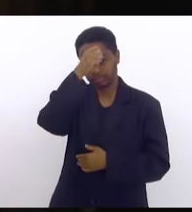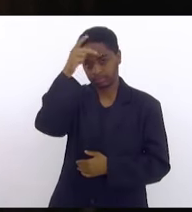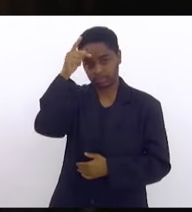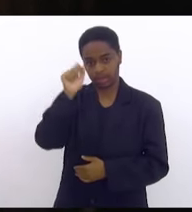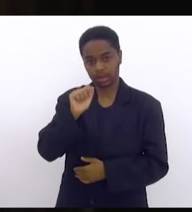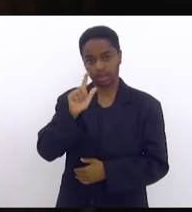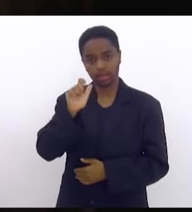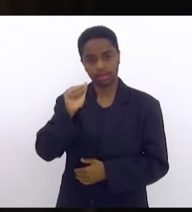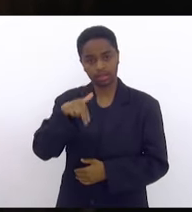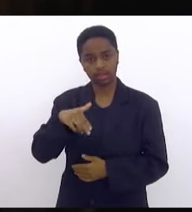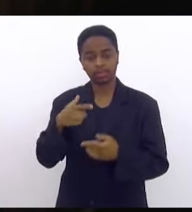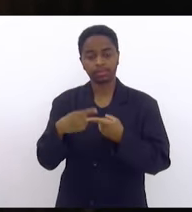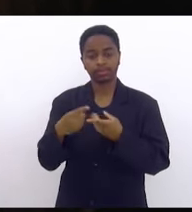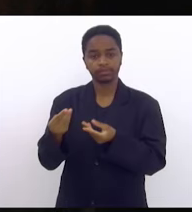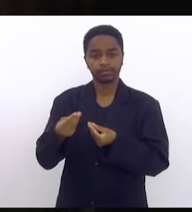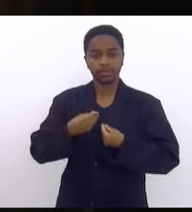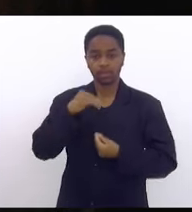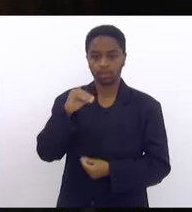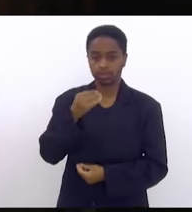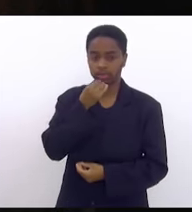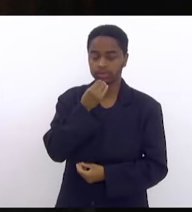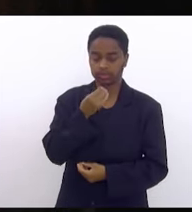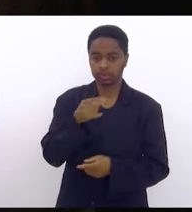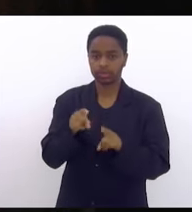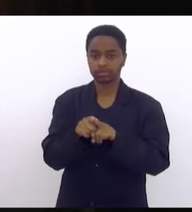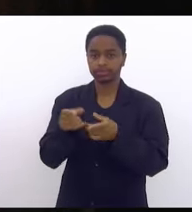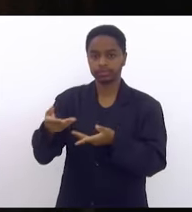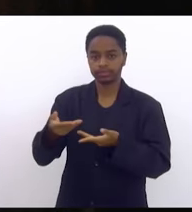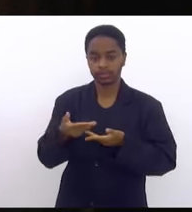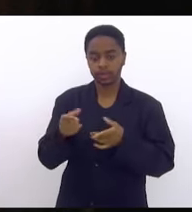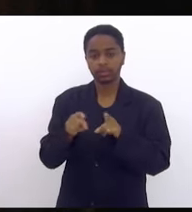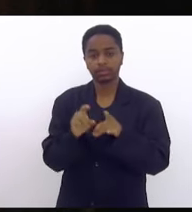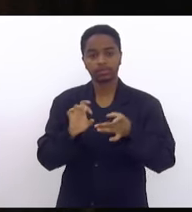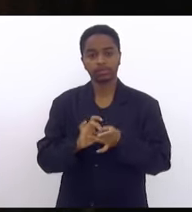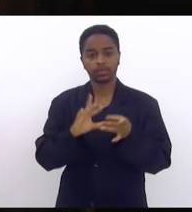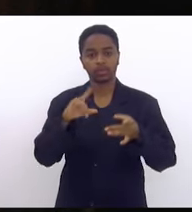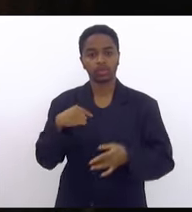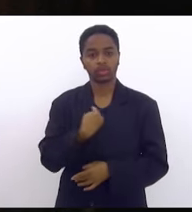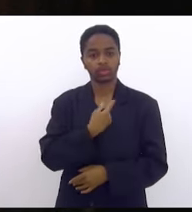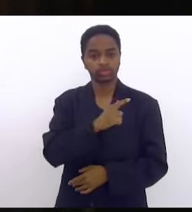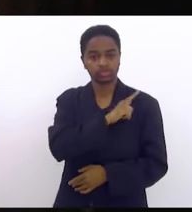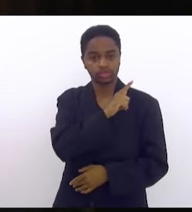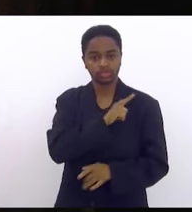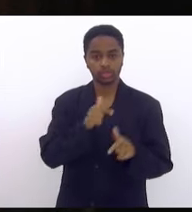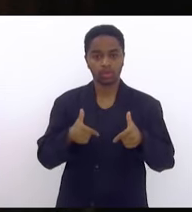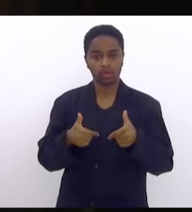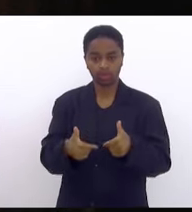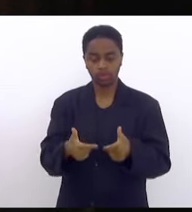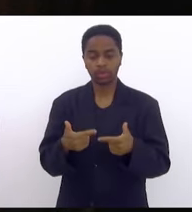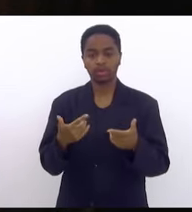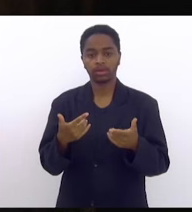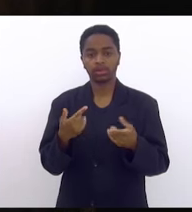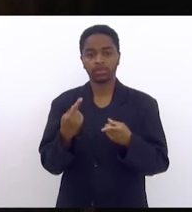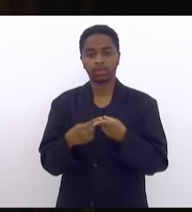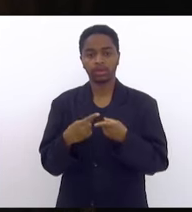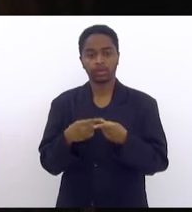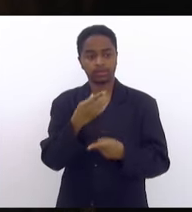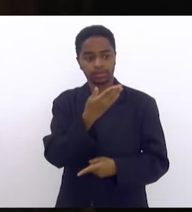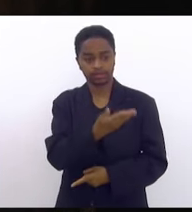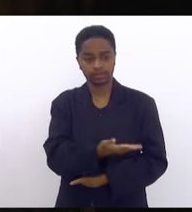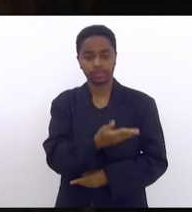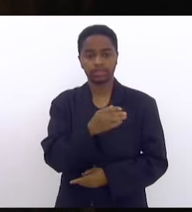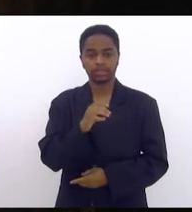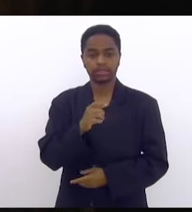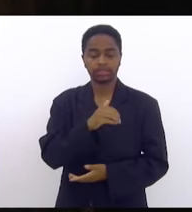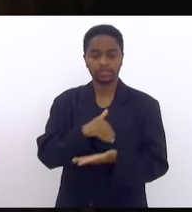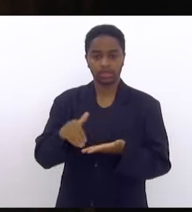pela oportunidade de ter me convidado, ter permitido nós fazermos uma gestão no qual Vossa Excelência, né, logo quando secretário de